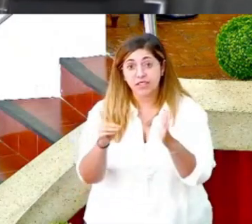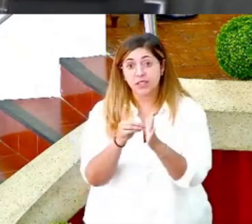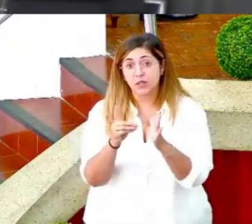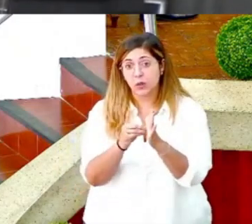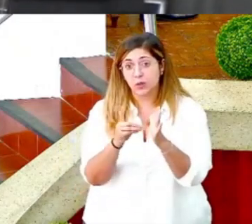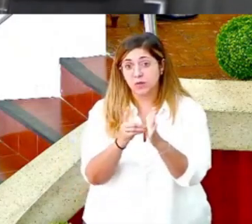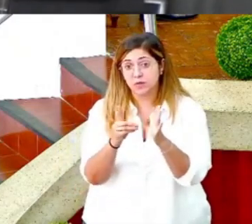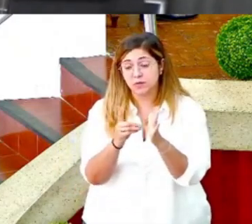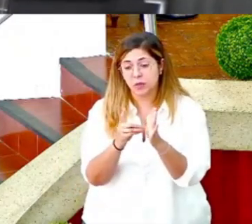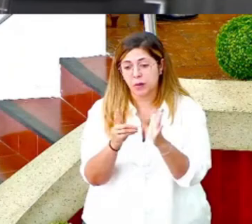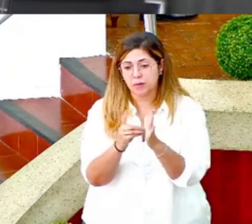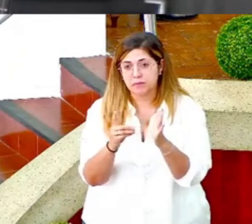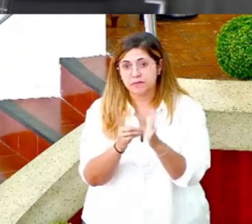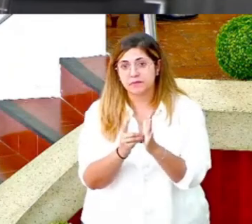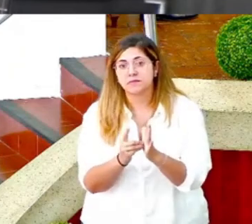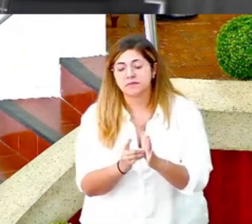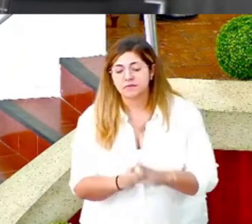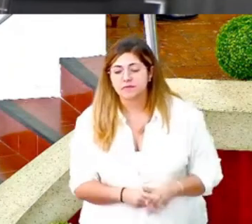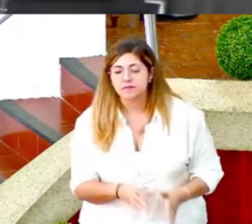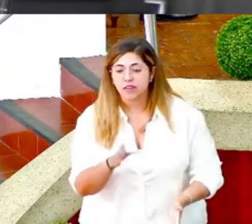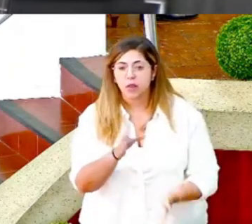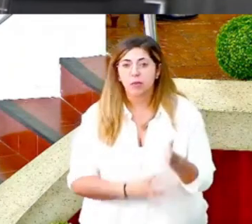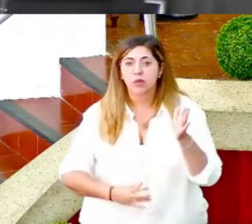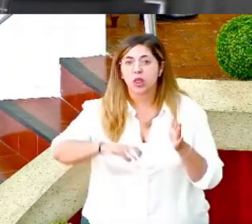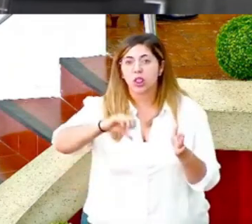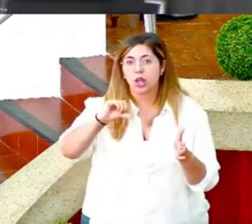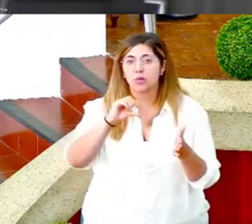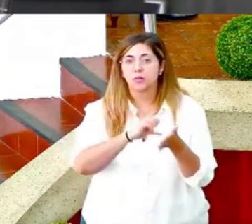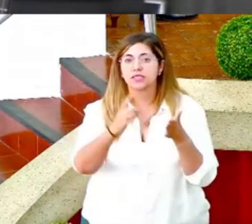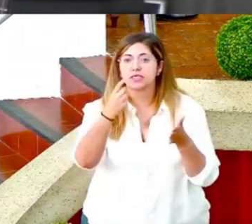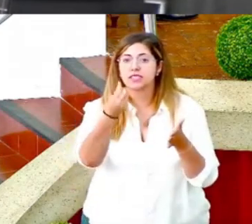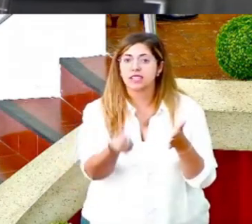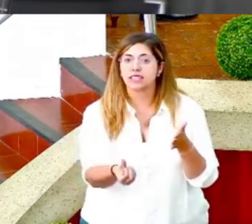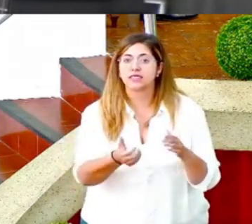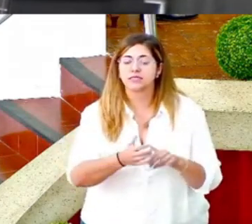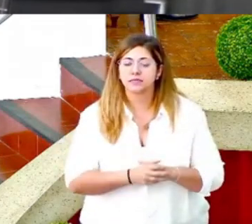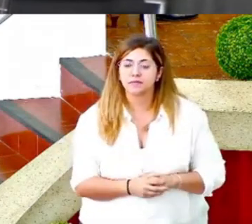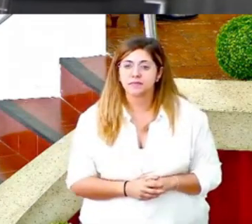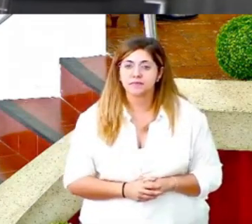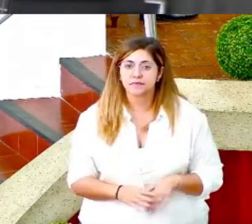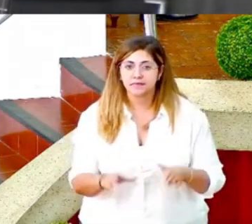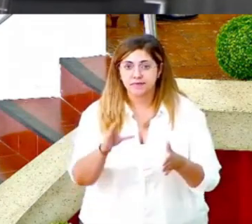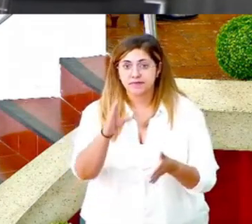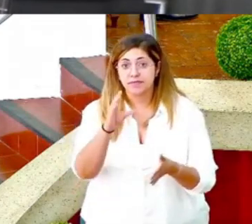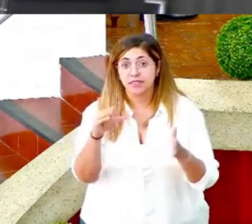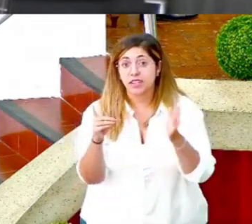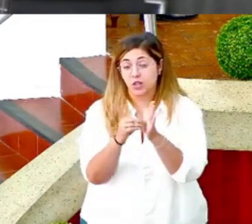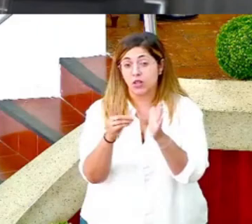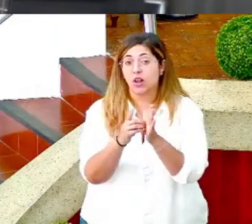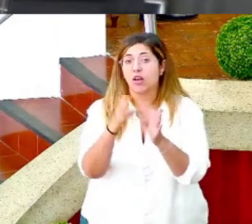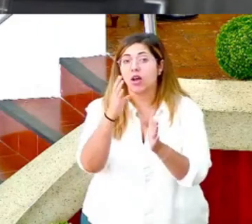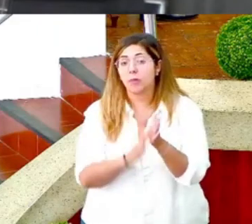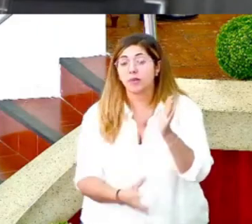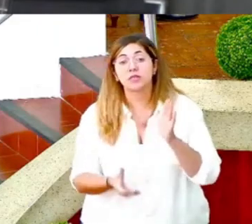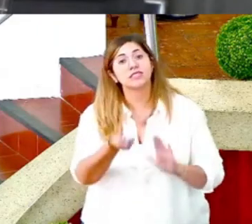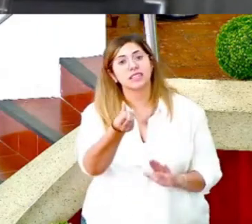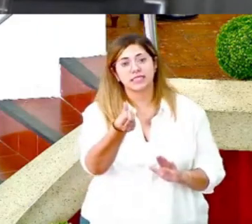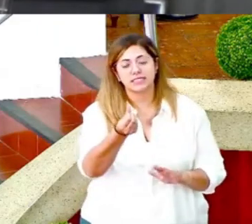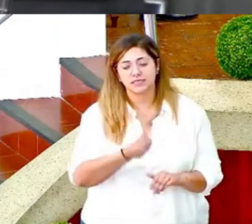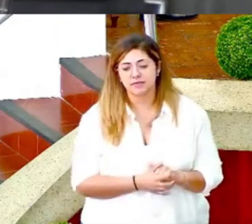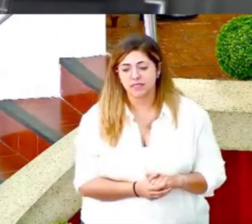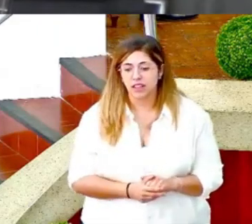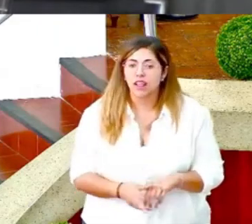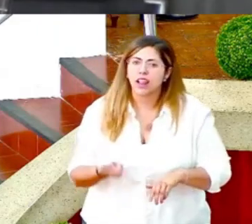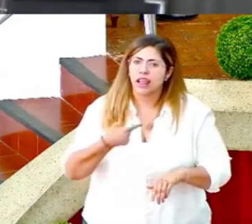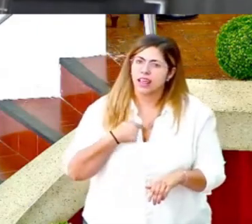porque provavelmente foi isso que ele viu, que está aqui em Deuteronômio 6. E eu digo que deve ter sido isso, não sou eu que